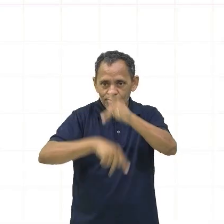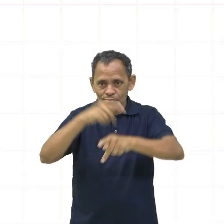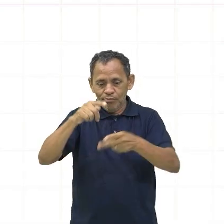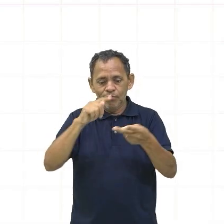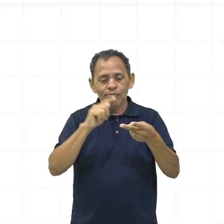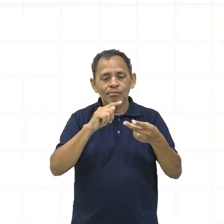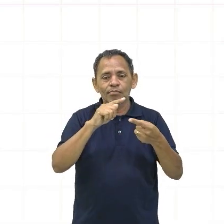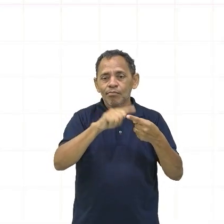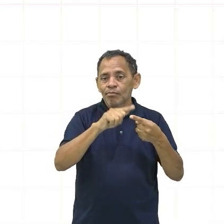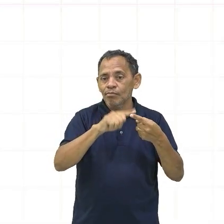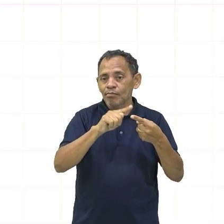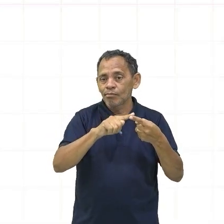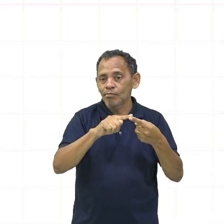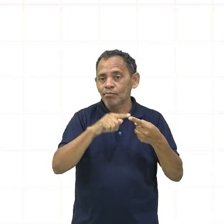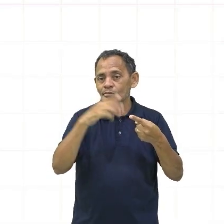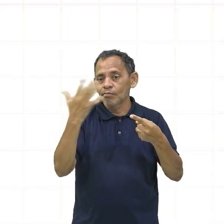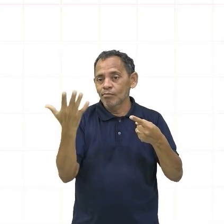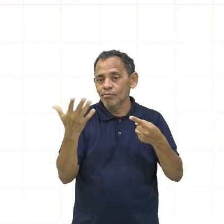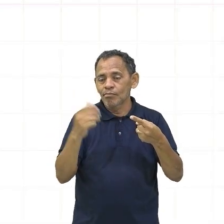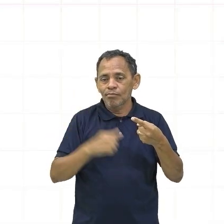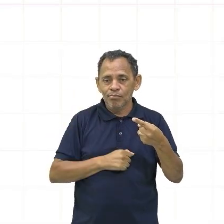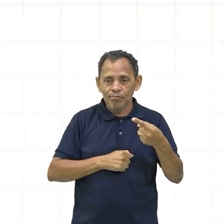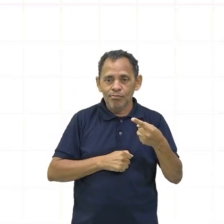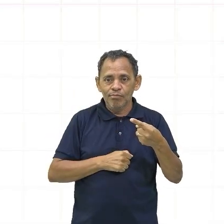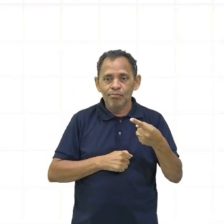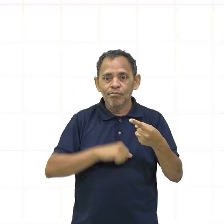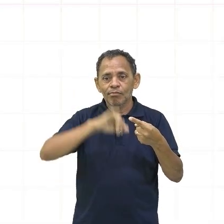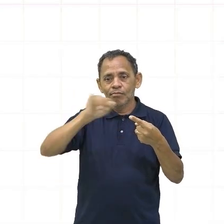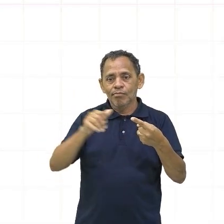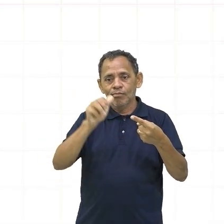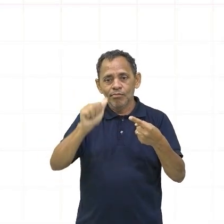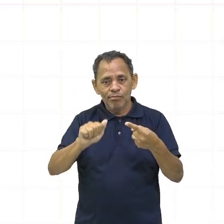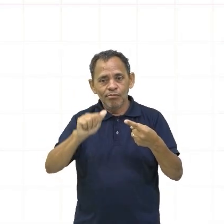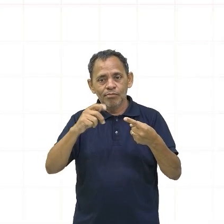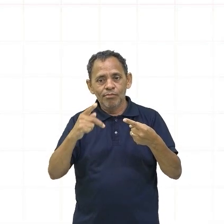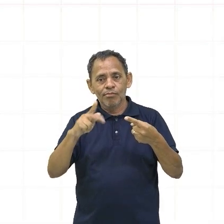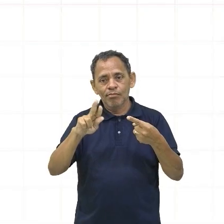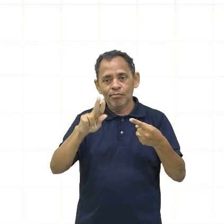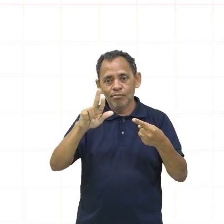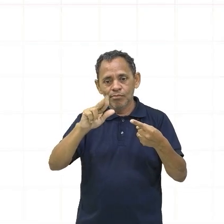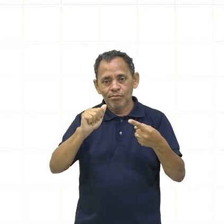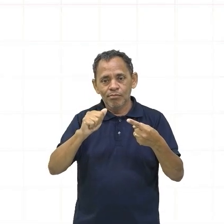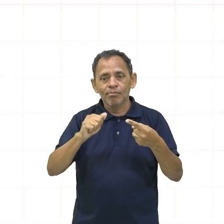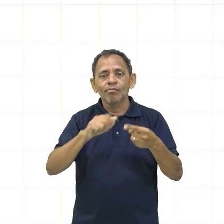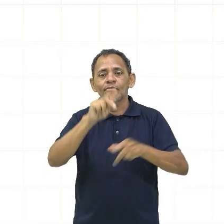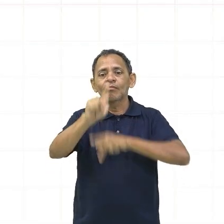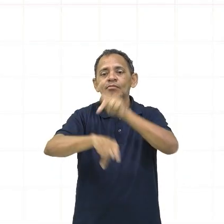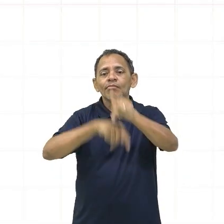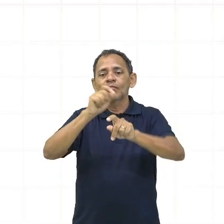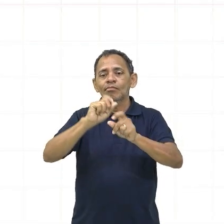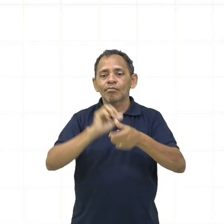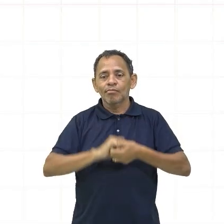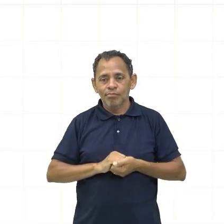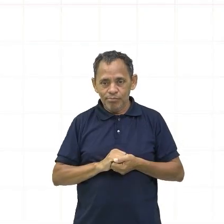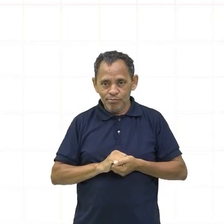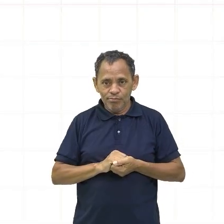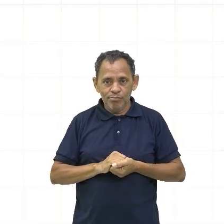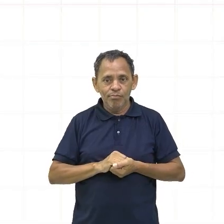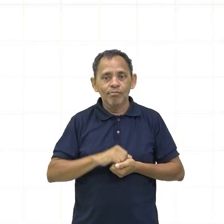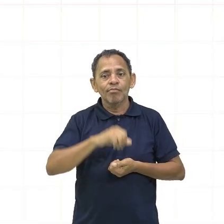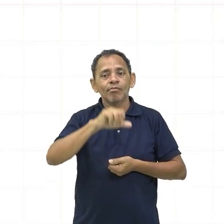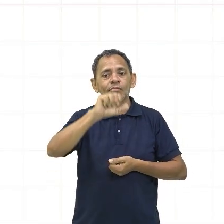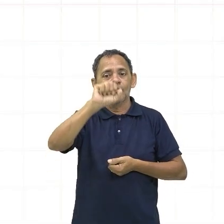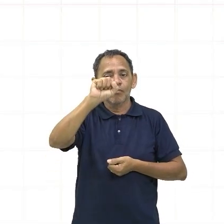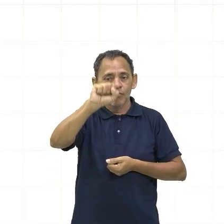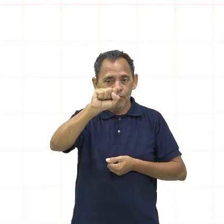Amazonas. Quais são esses municípios? Japurá, né, que conta com uma população de